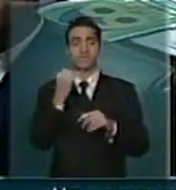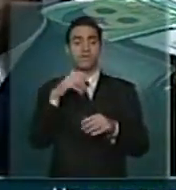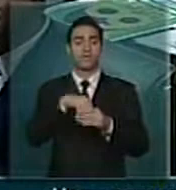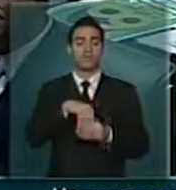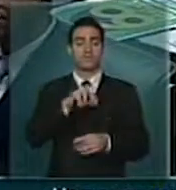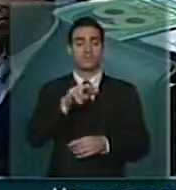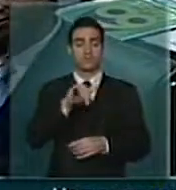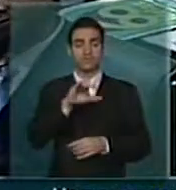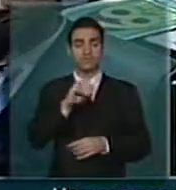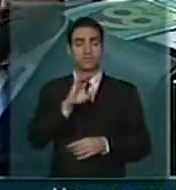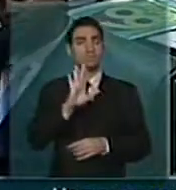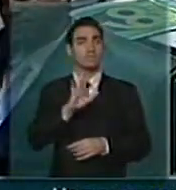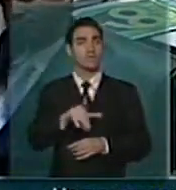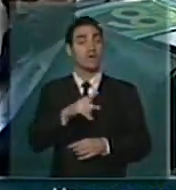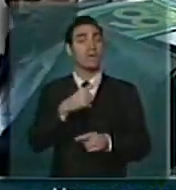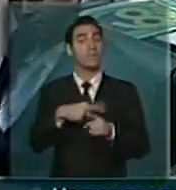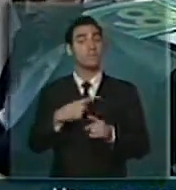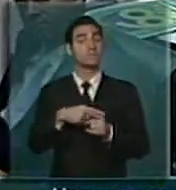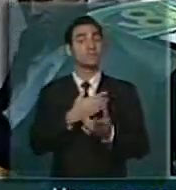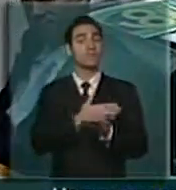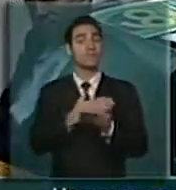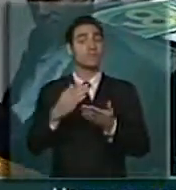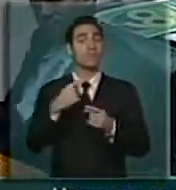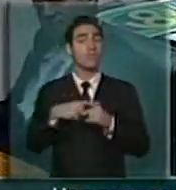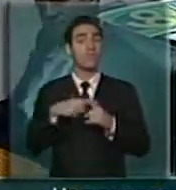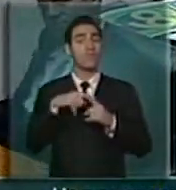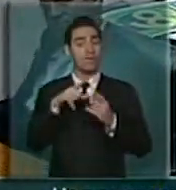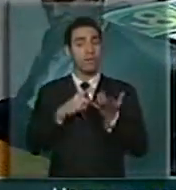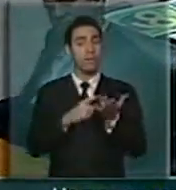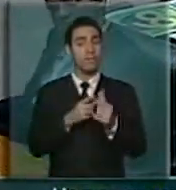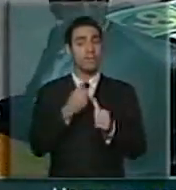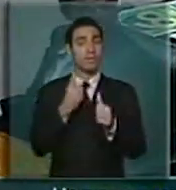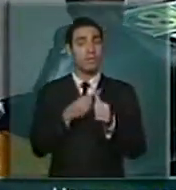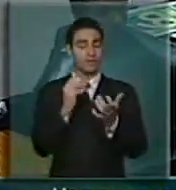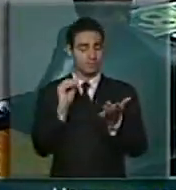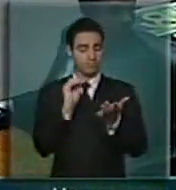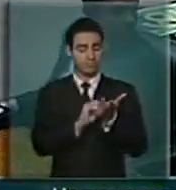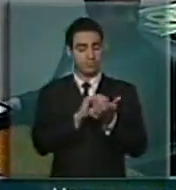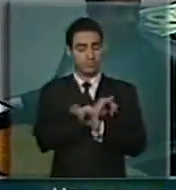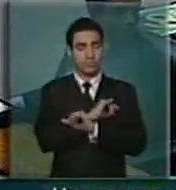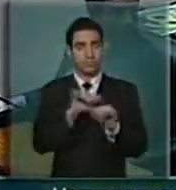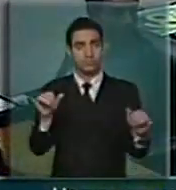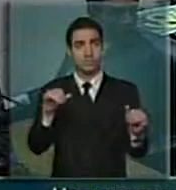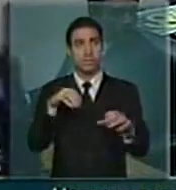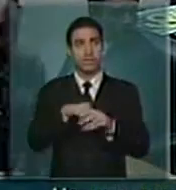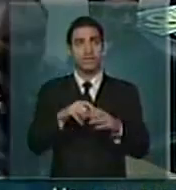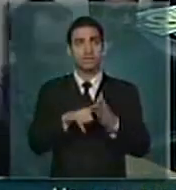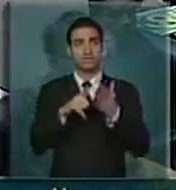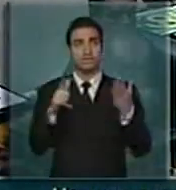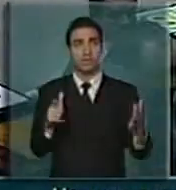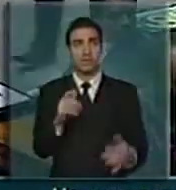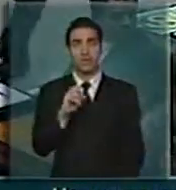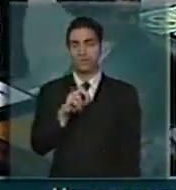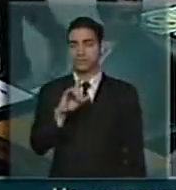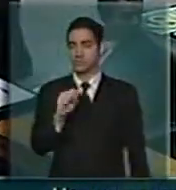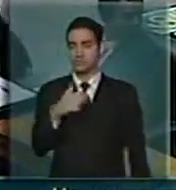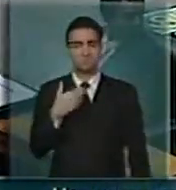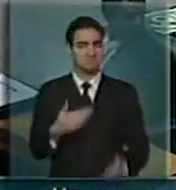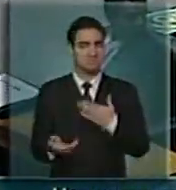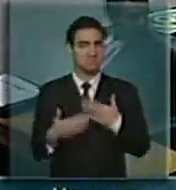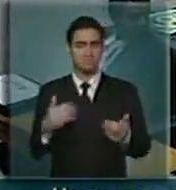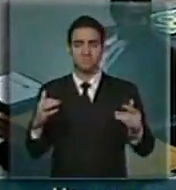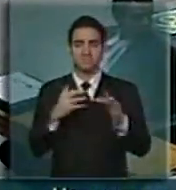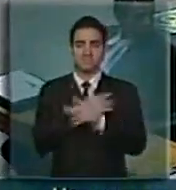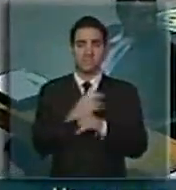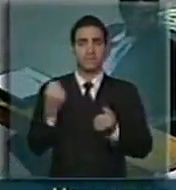Janeiro surgiram a partir de matérias feitas, né, pelo jornal O Dia? Seja a questão da mobilidade urbana,